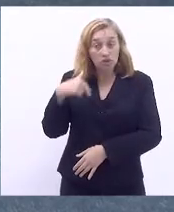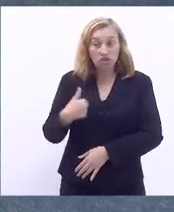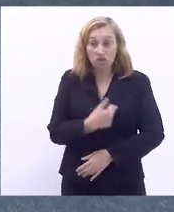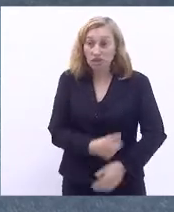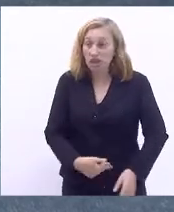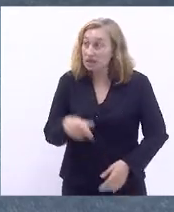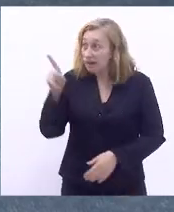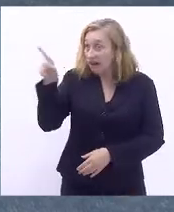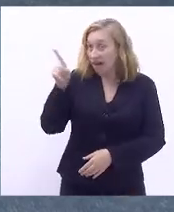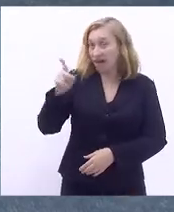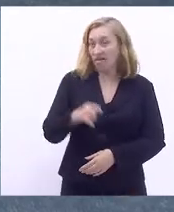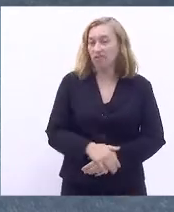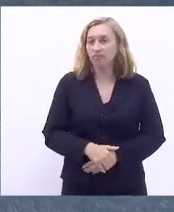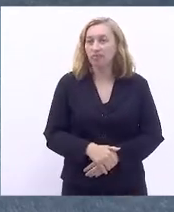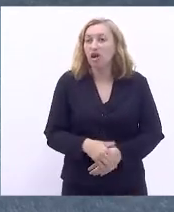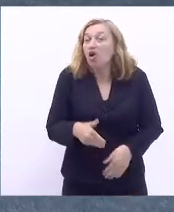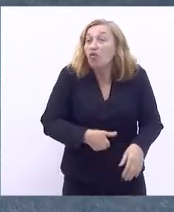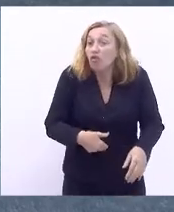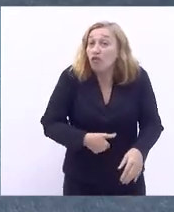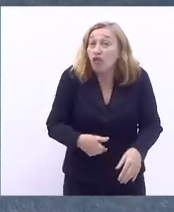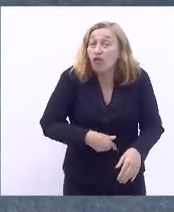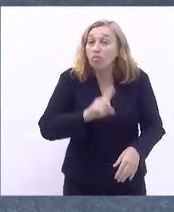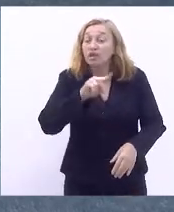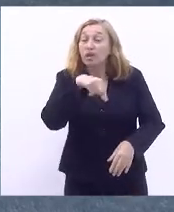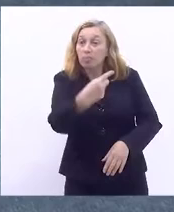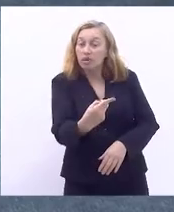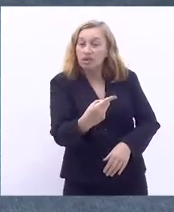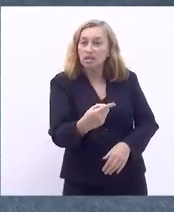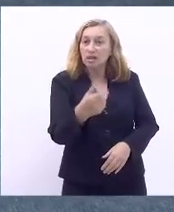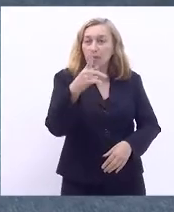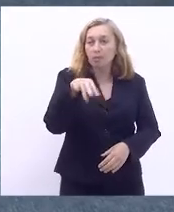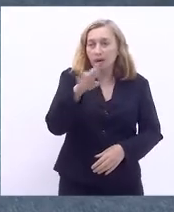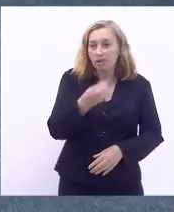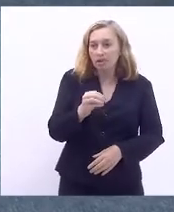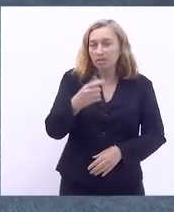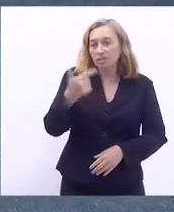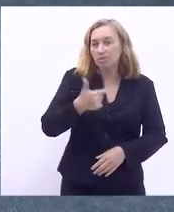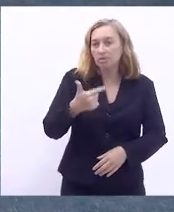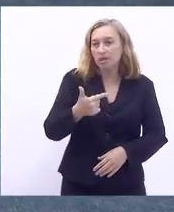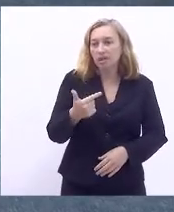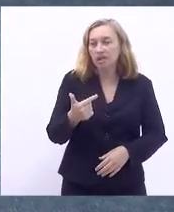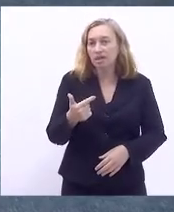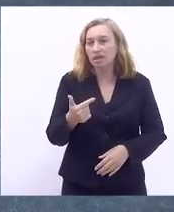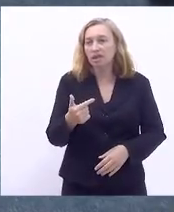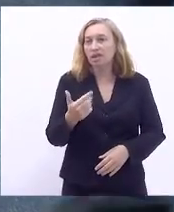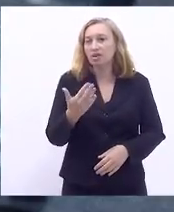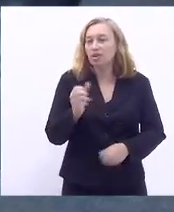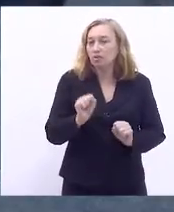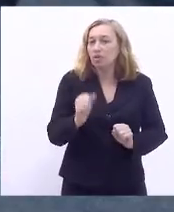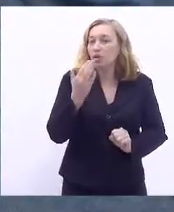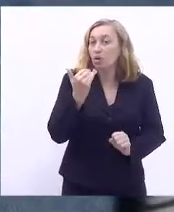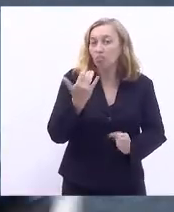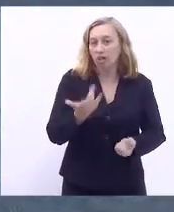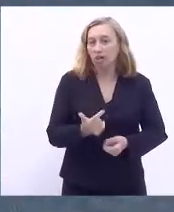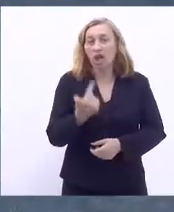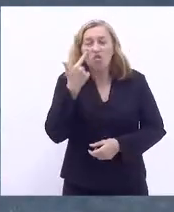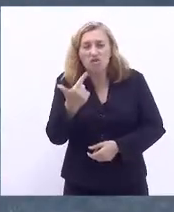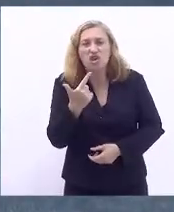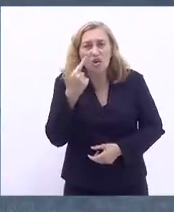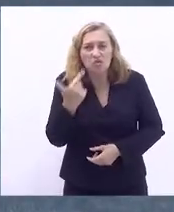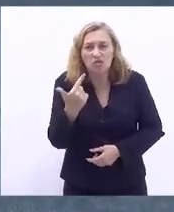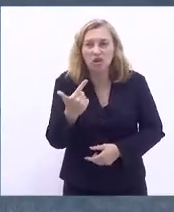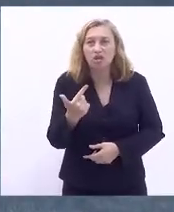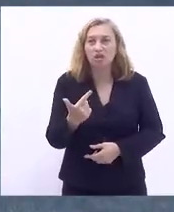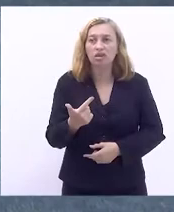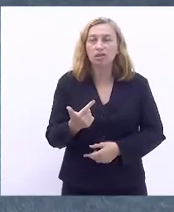cubículo. Eles passavam fome, depois iam para o Pedro II para poder ter hidratação na veia, porque estavam passando fome. Eu assisti isso.